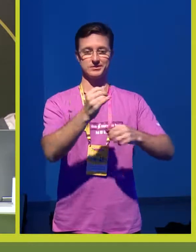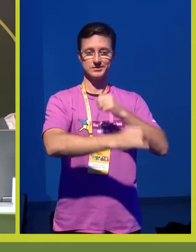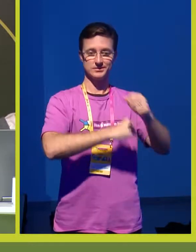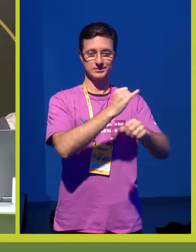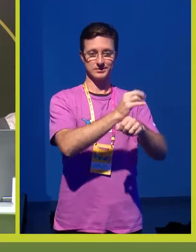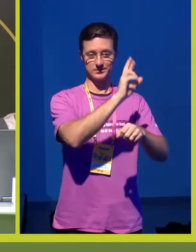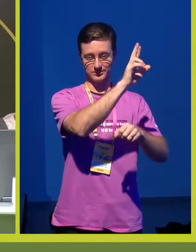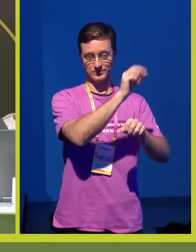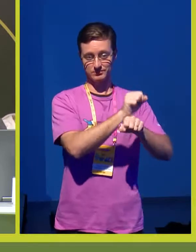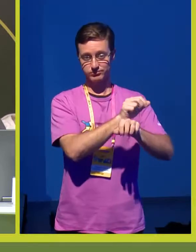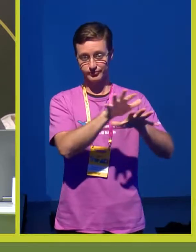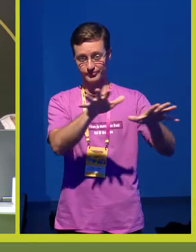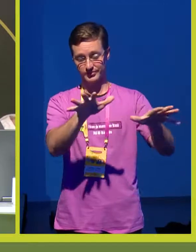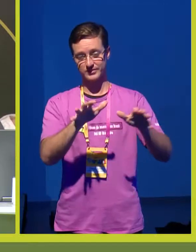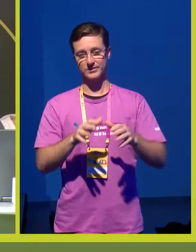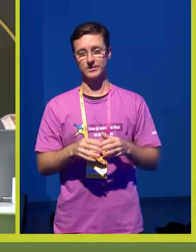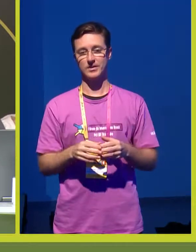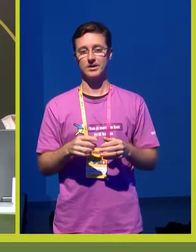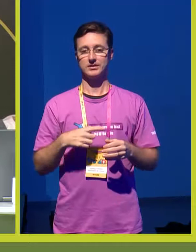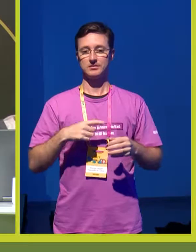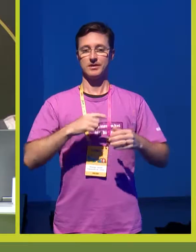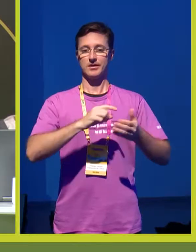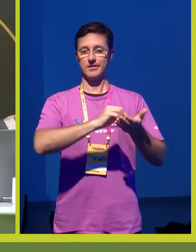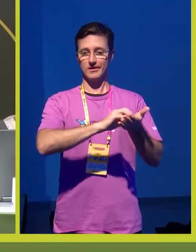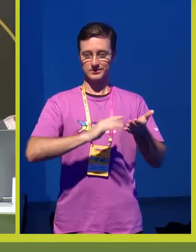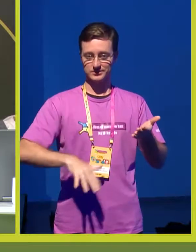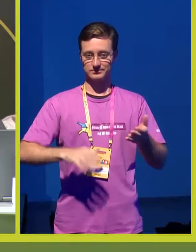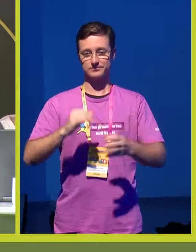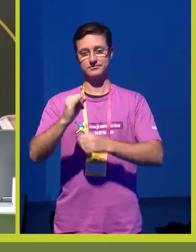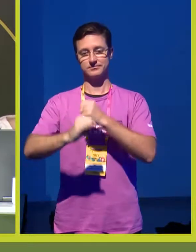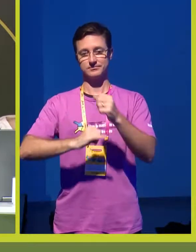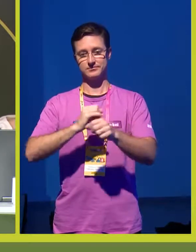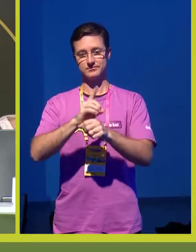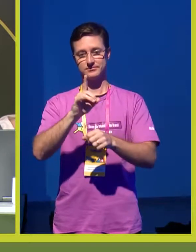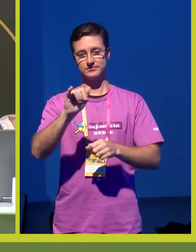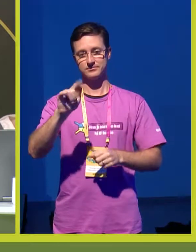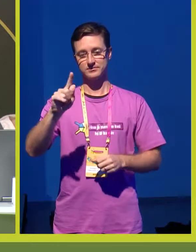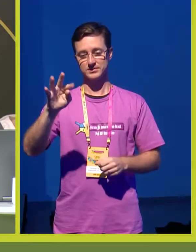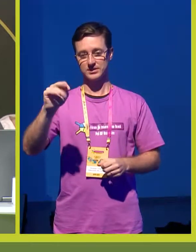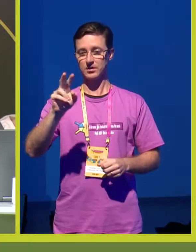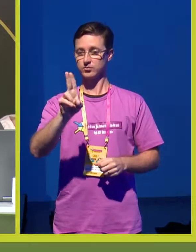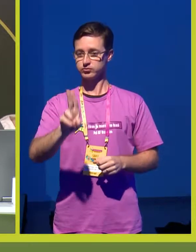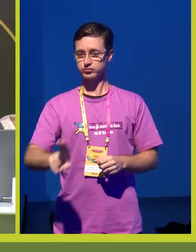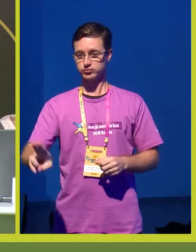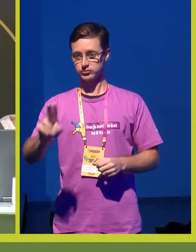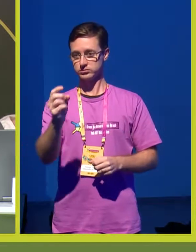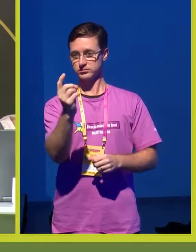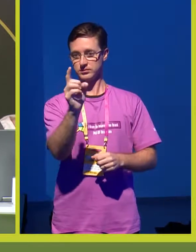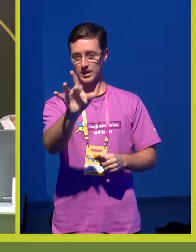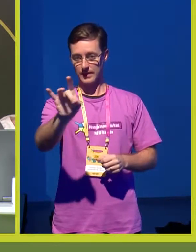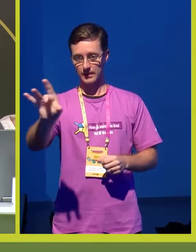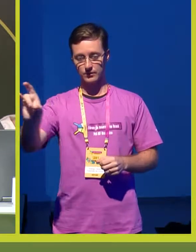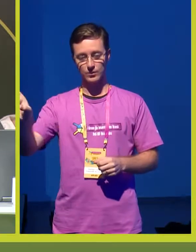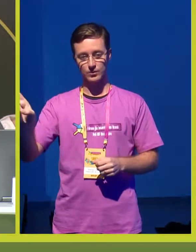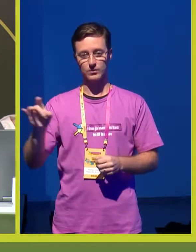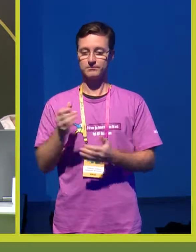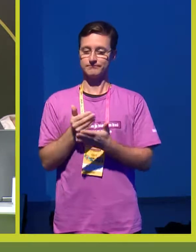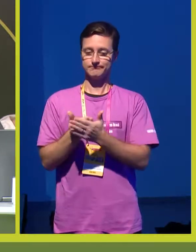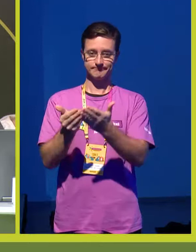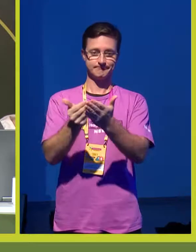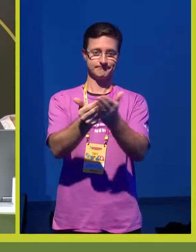relacionados à atividade digital do usuário, perde um pouco o objeto quando a gente fala